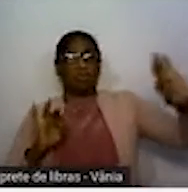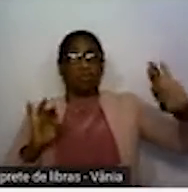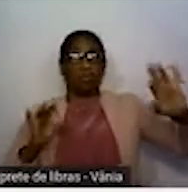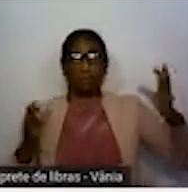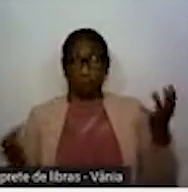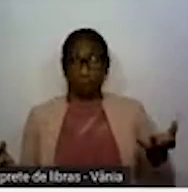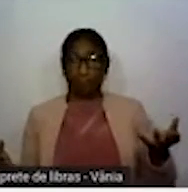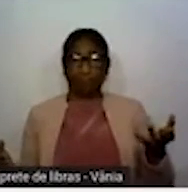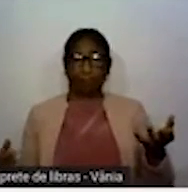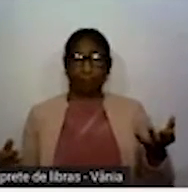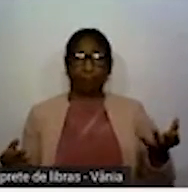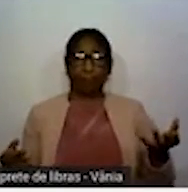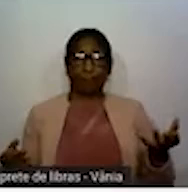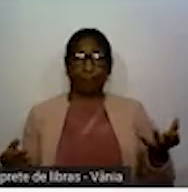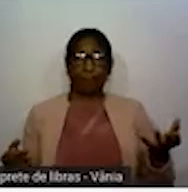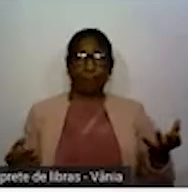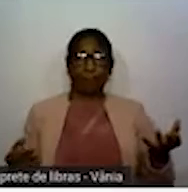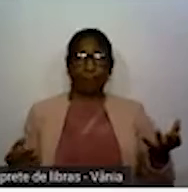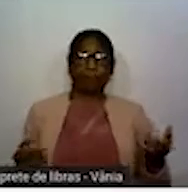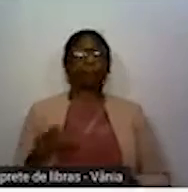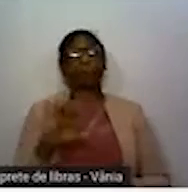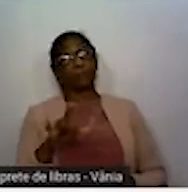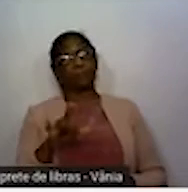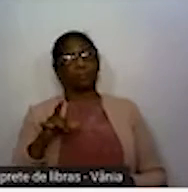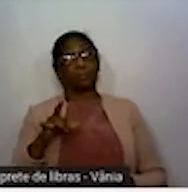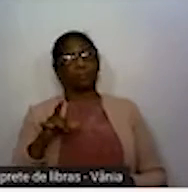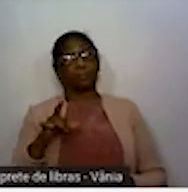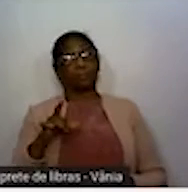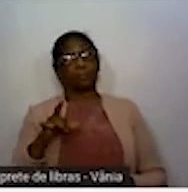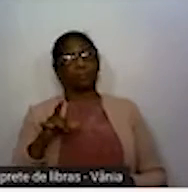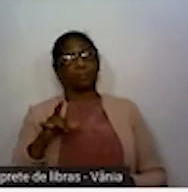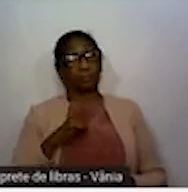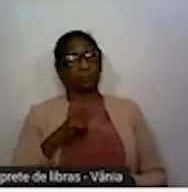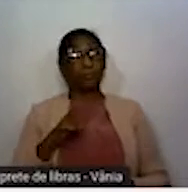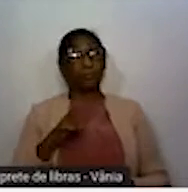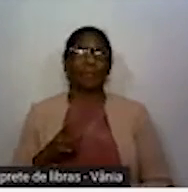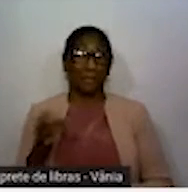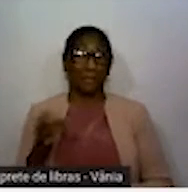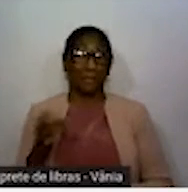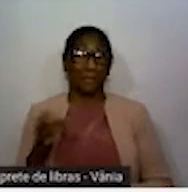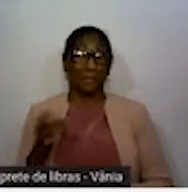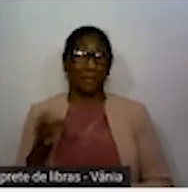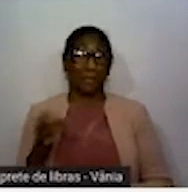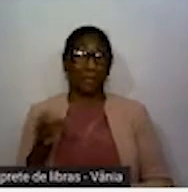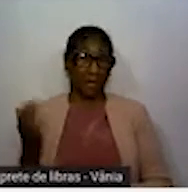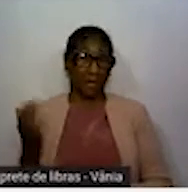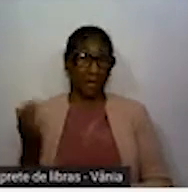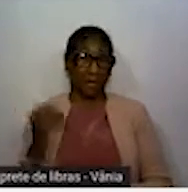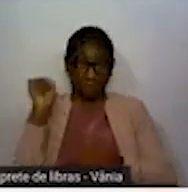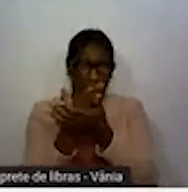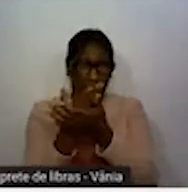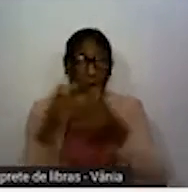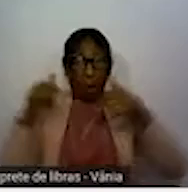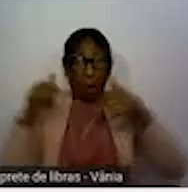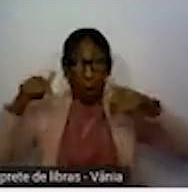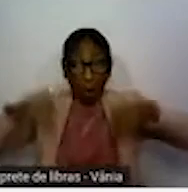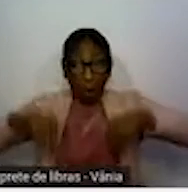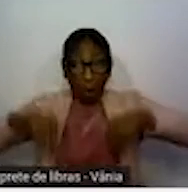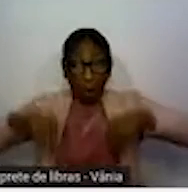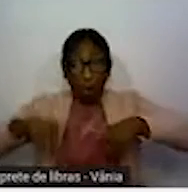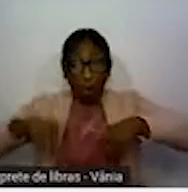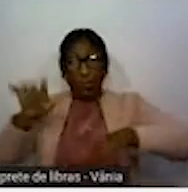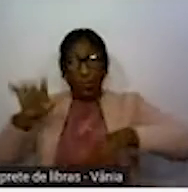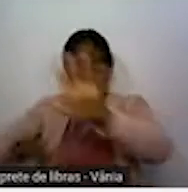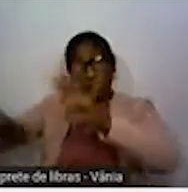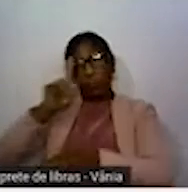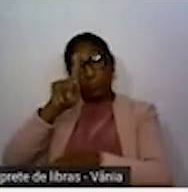suspendido as aulas protegeu essas crianças e as suas famílias em relação ao coronavírus de outro lado